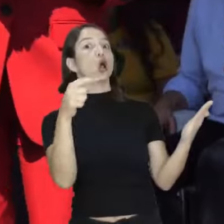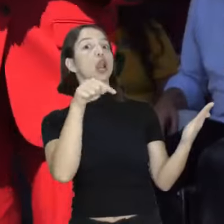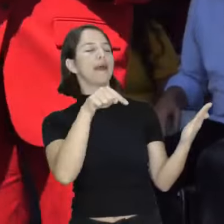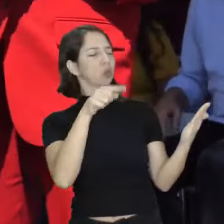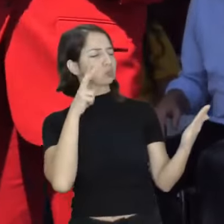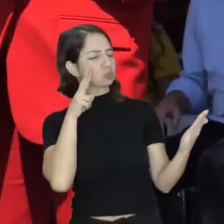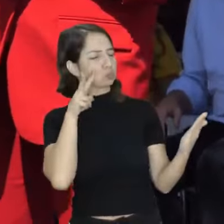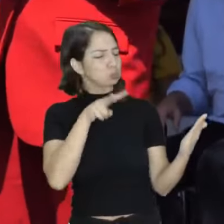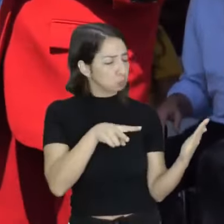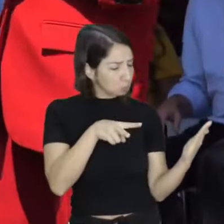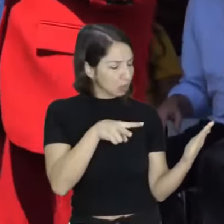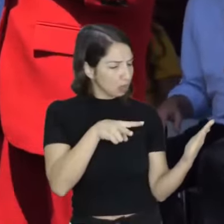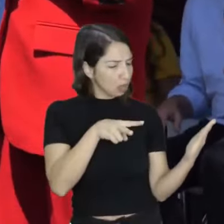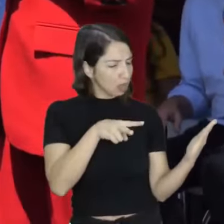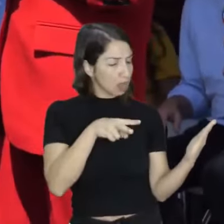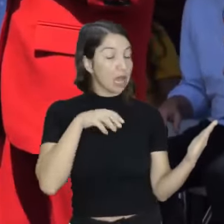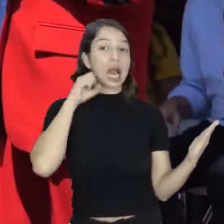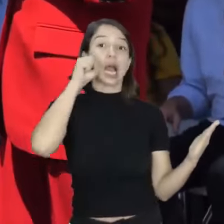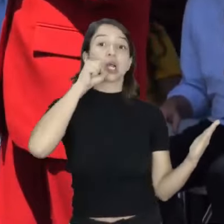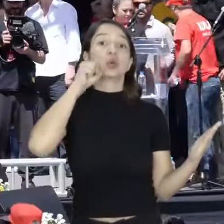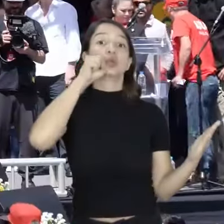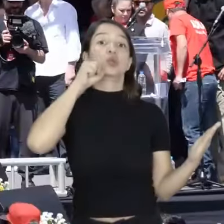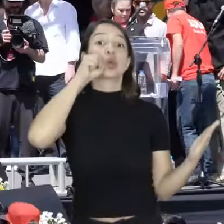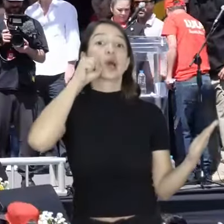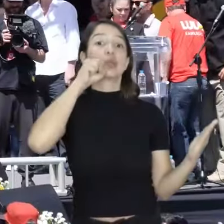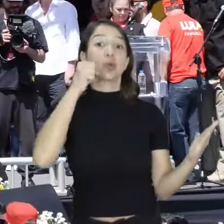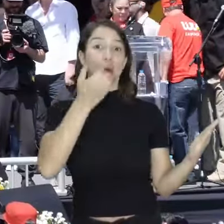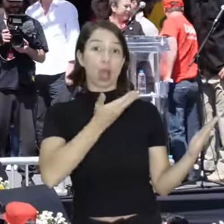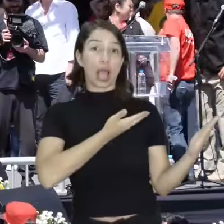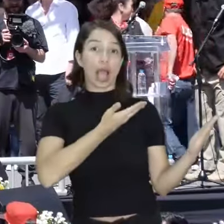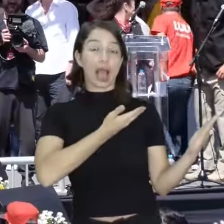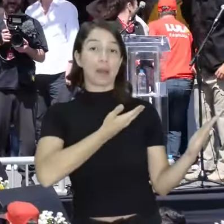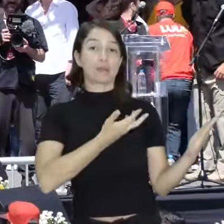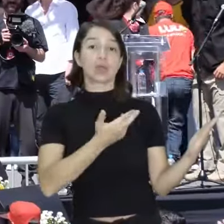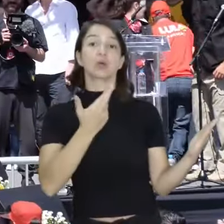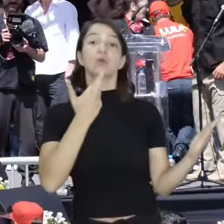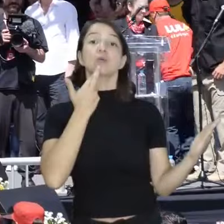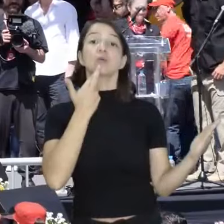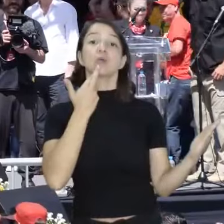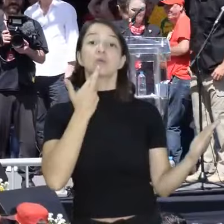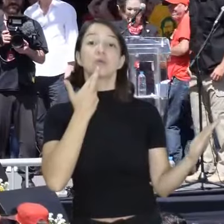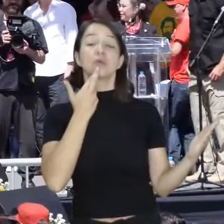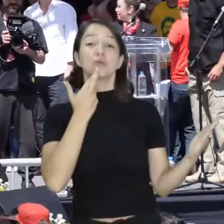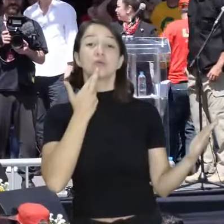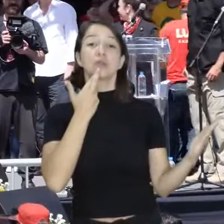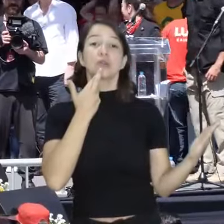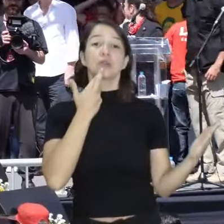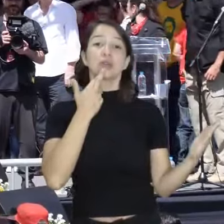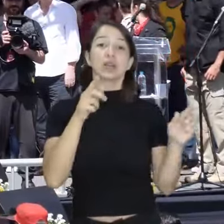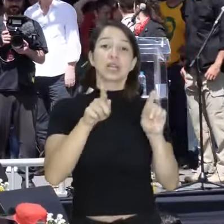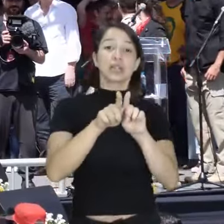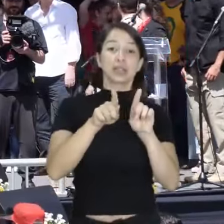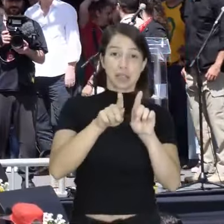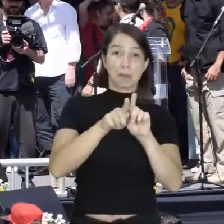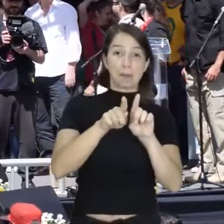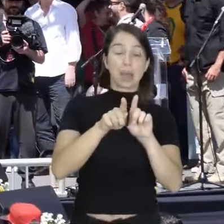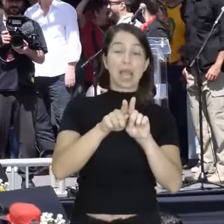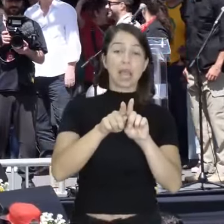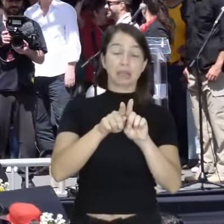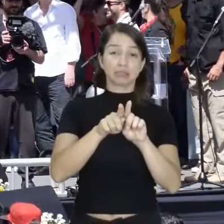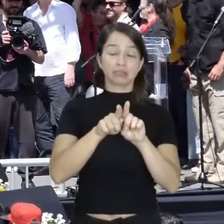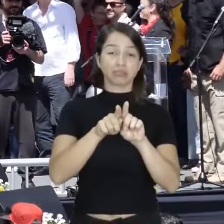amigo do Randolph, deve ser amigo do Daril, amigo não, deve estar no mesmo espaço. Porque alguém com